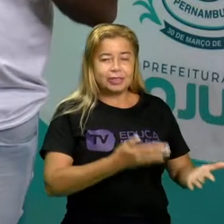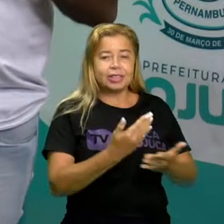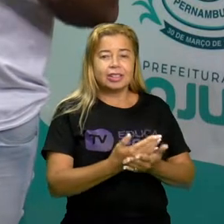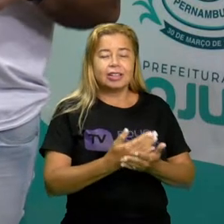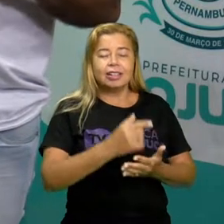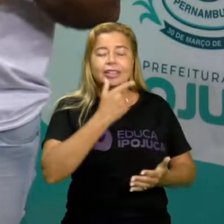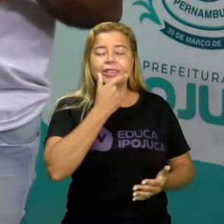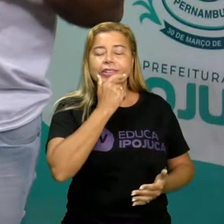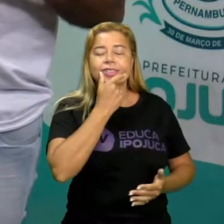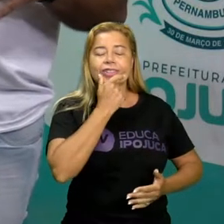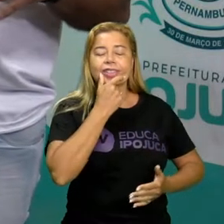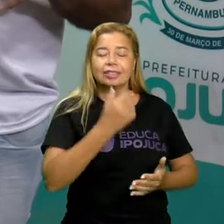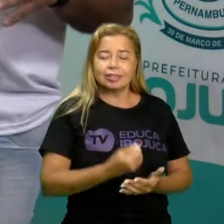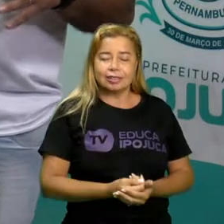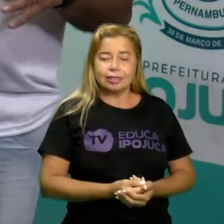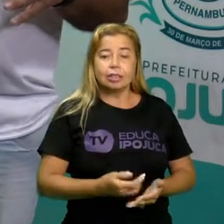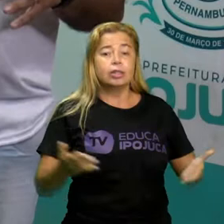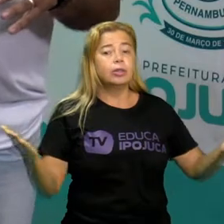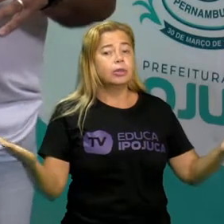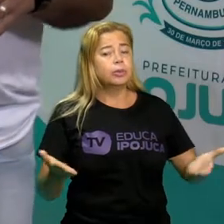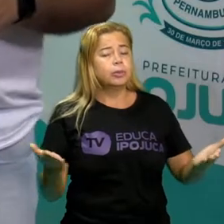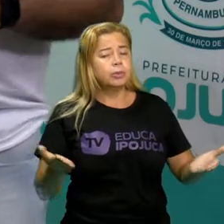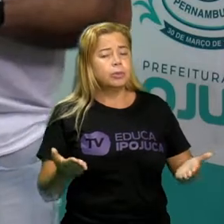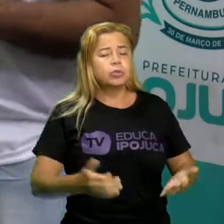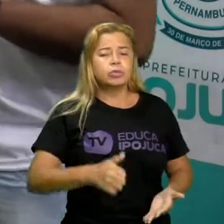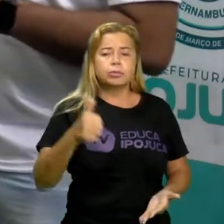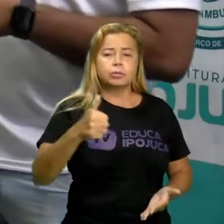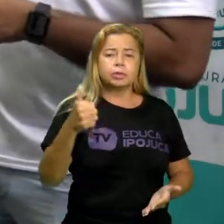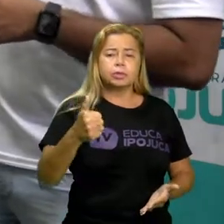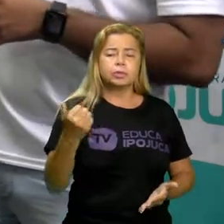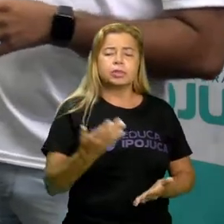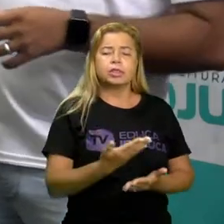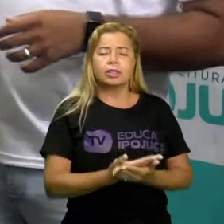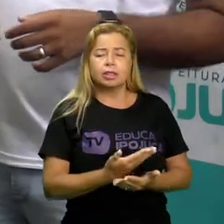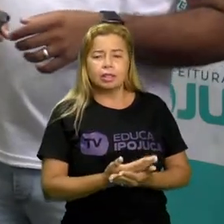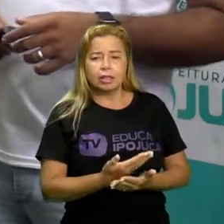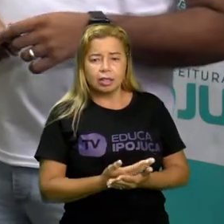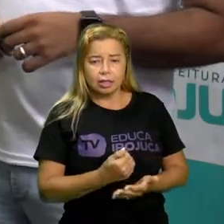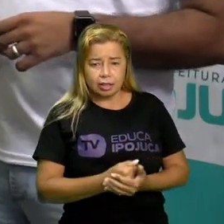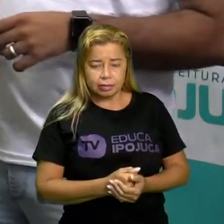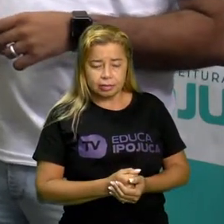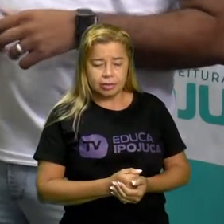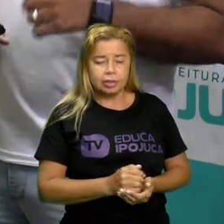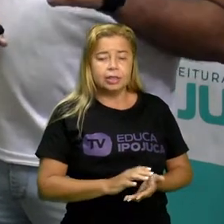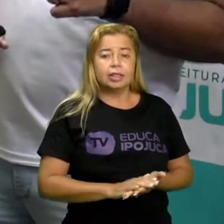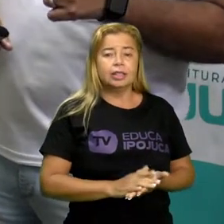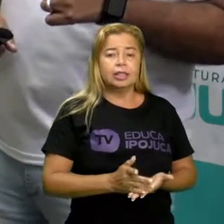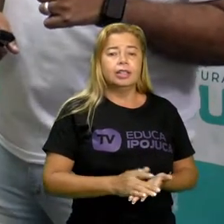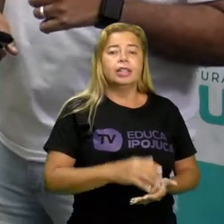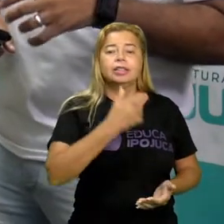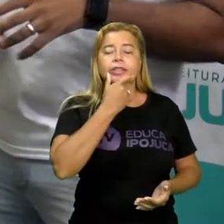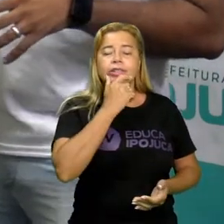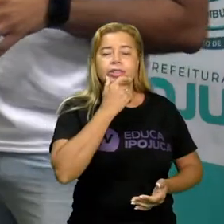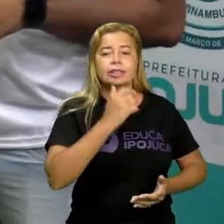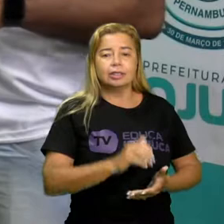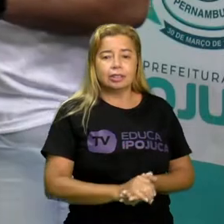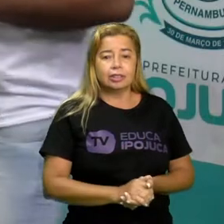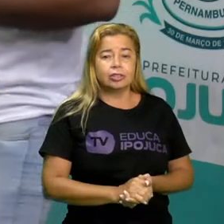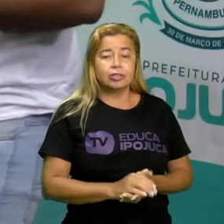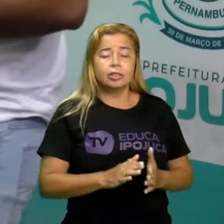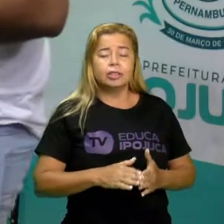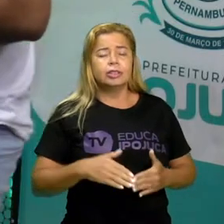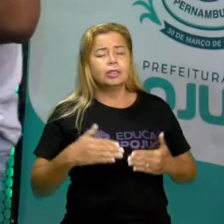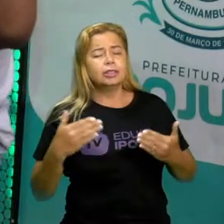nosso primeiro conteúdo do ano vai ser o ABC Phonetics. Beleza? Espero que vocês